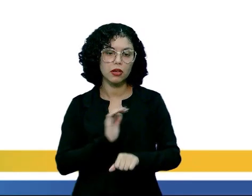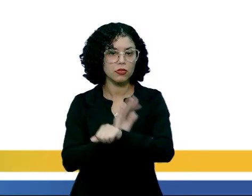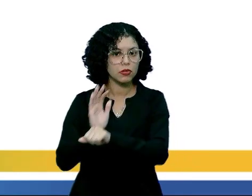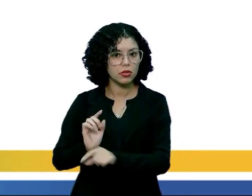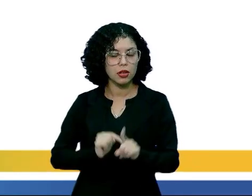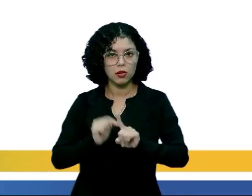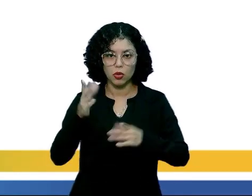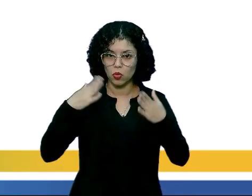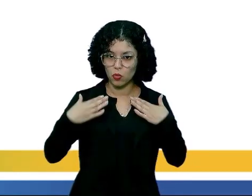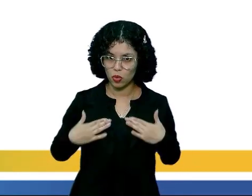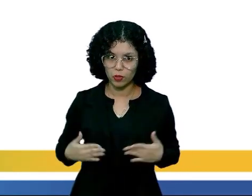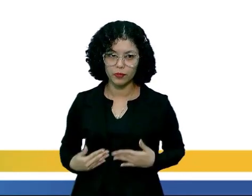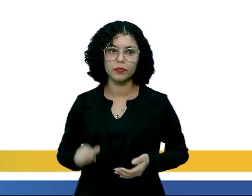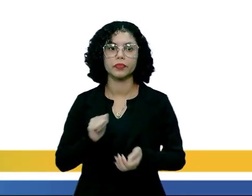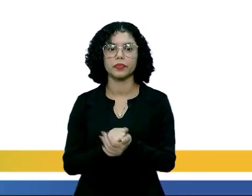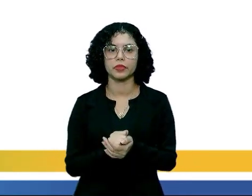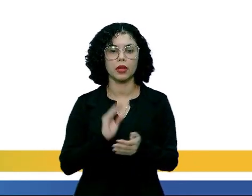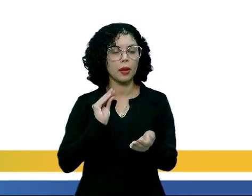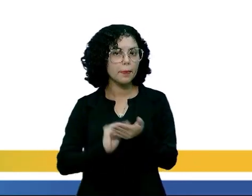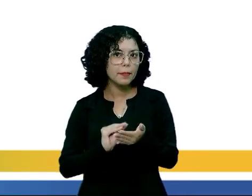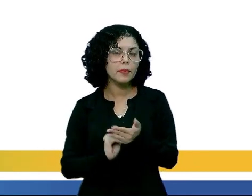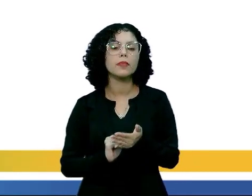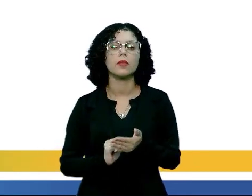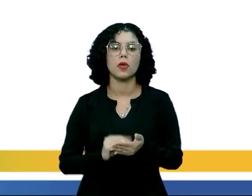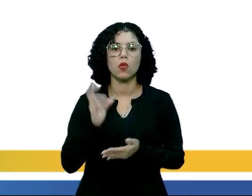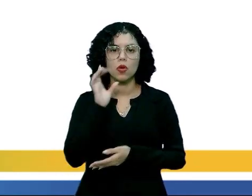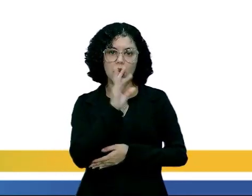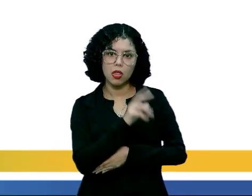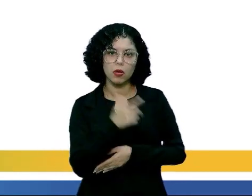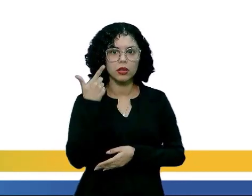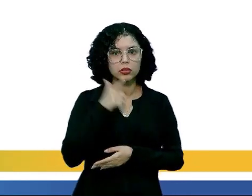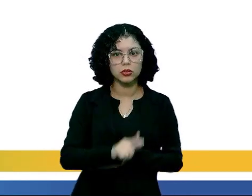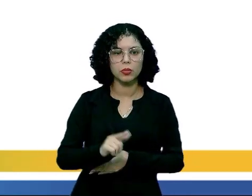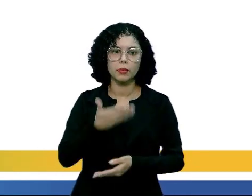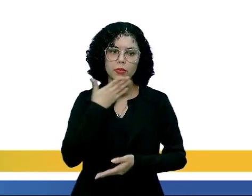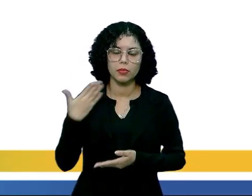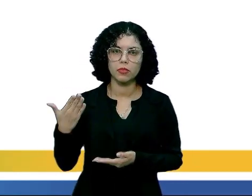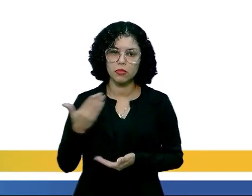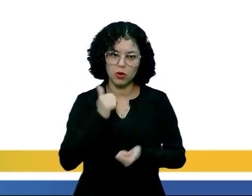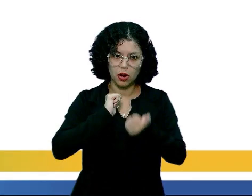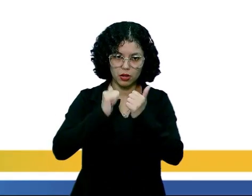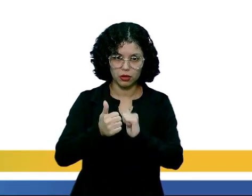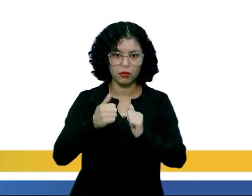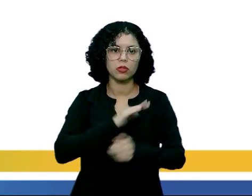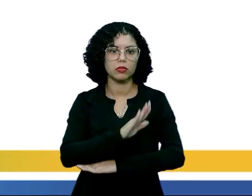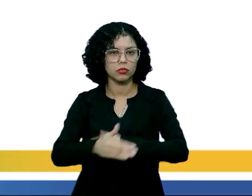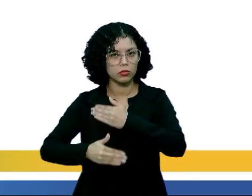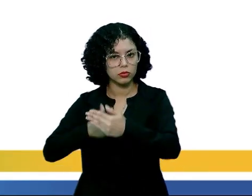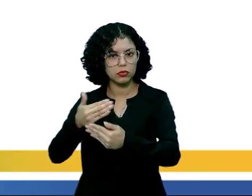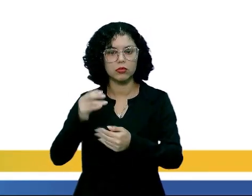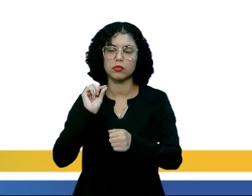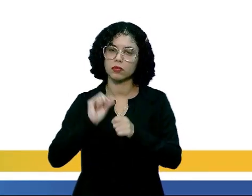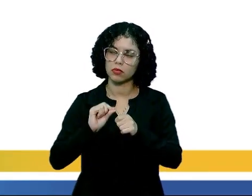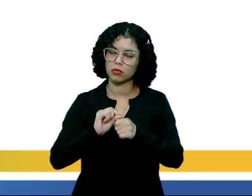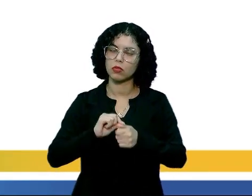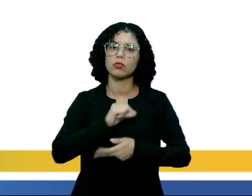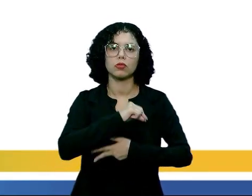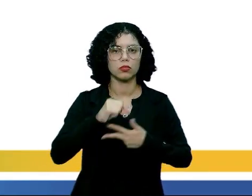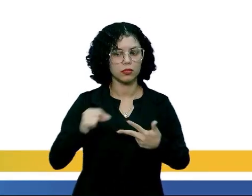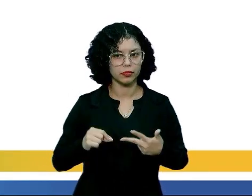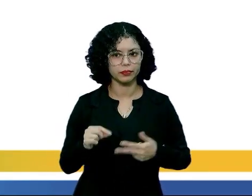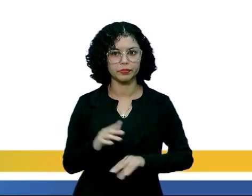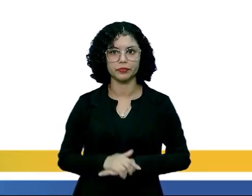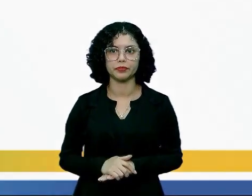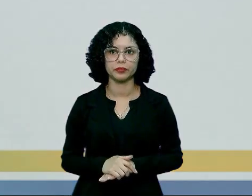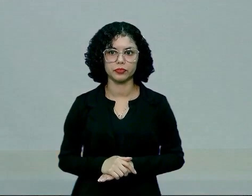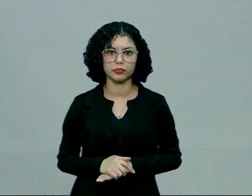ajuda a regular a temperatura corporal prevenindo a exaustão pelo calor e garantindo um conforto físico adequado durante a realização